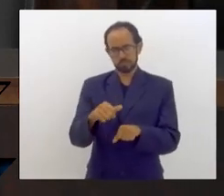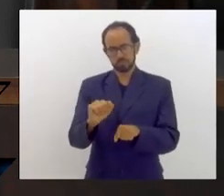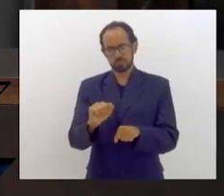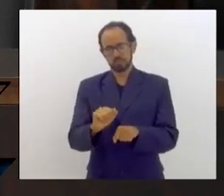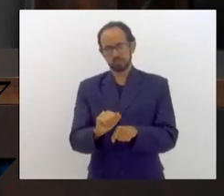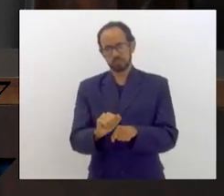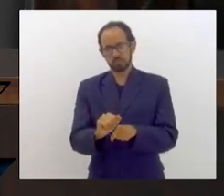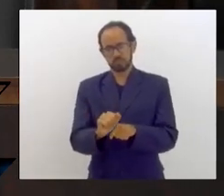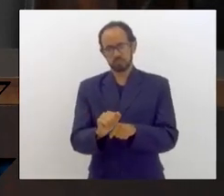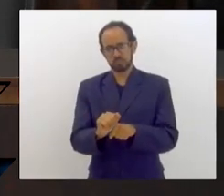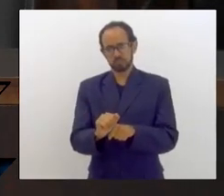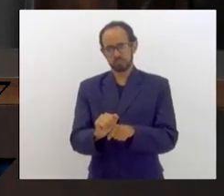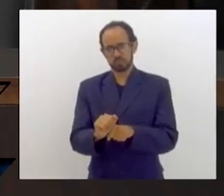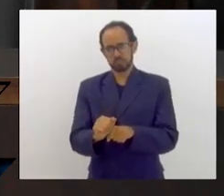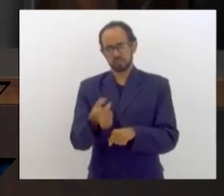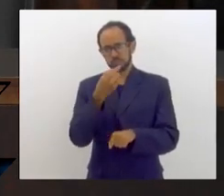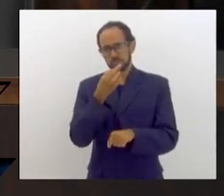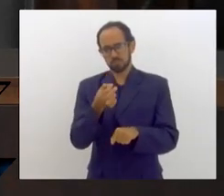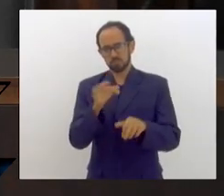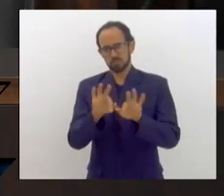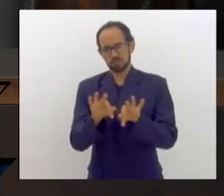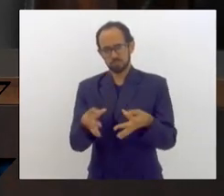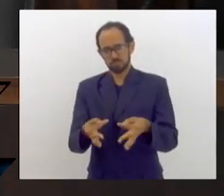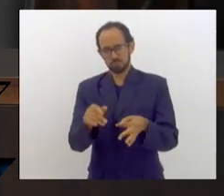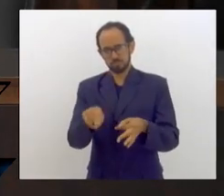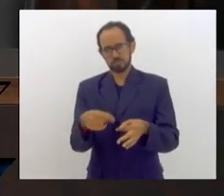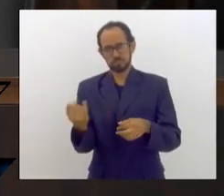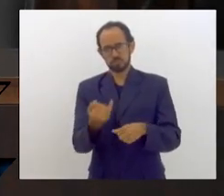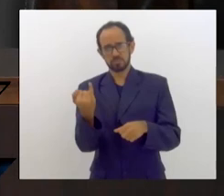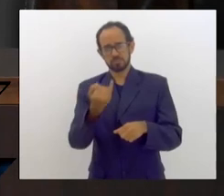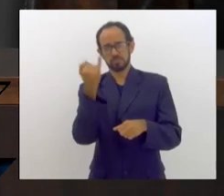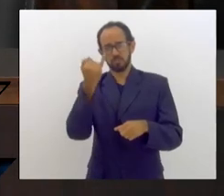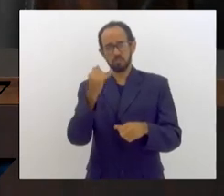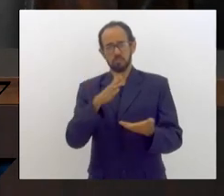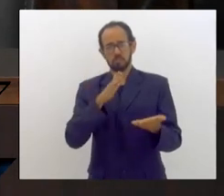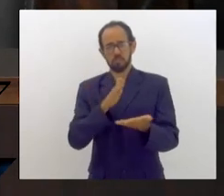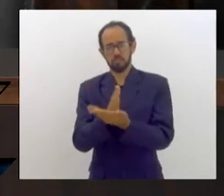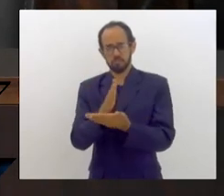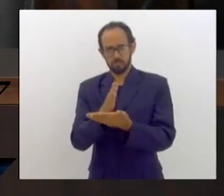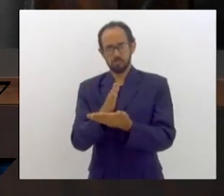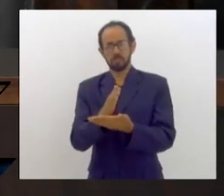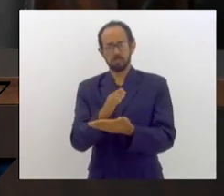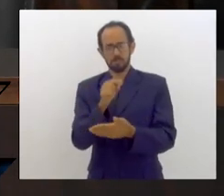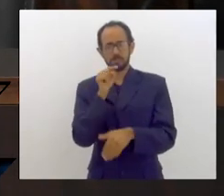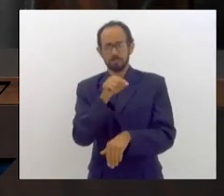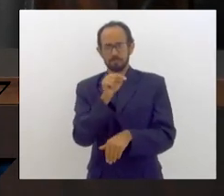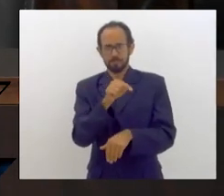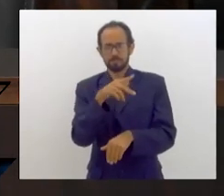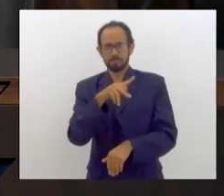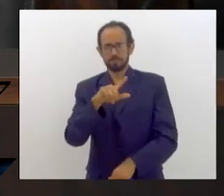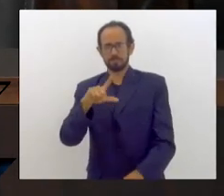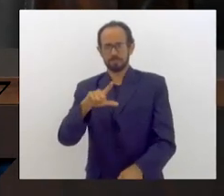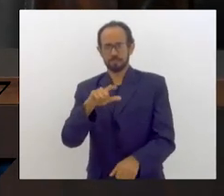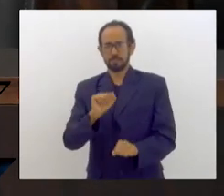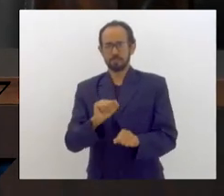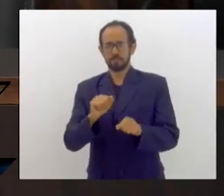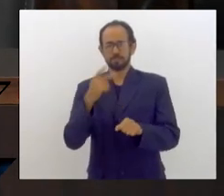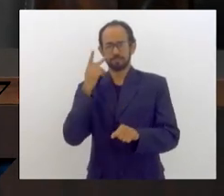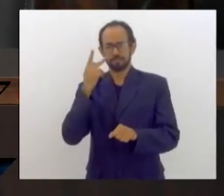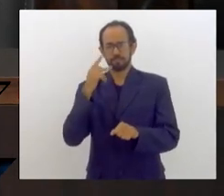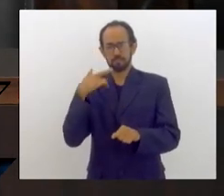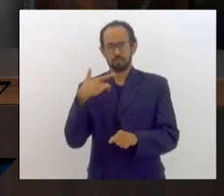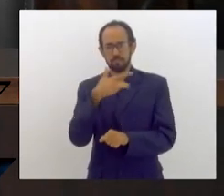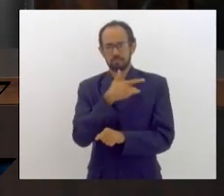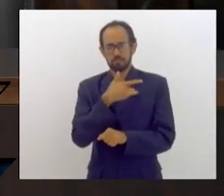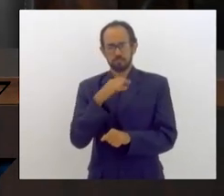deputados e deputadas, em indicação simples, é de suma importância a aprovação deste projeto para a saúde